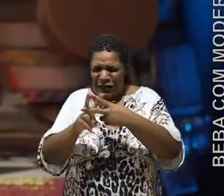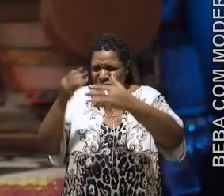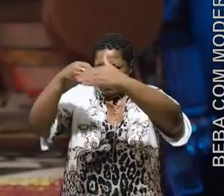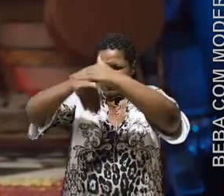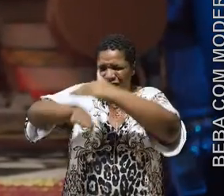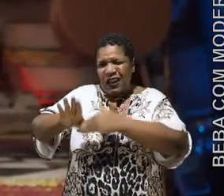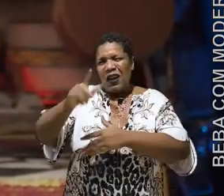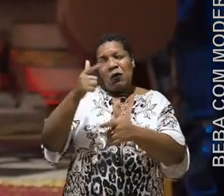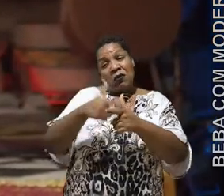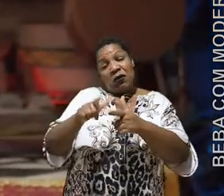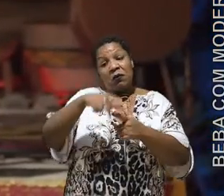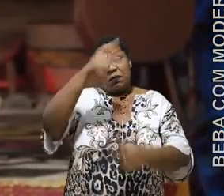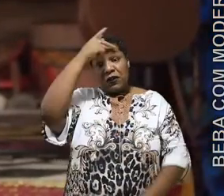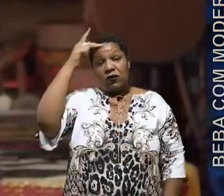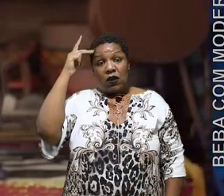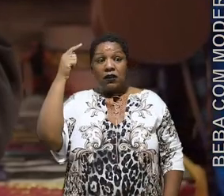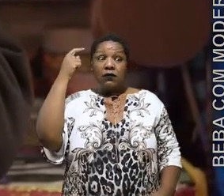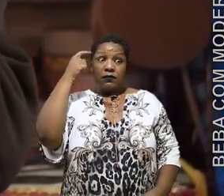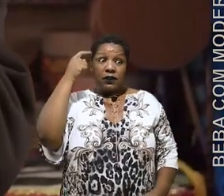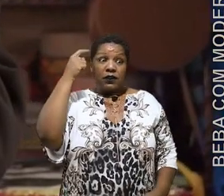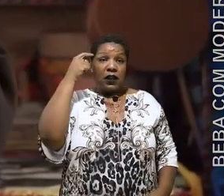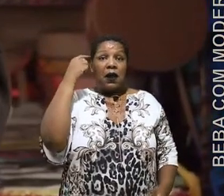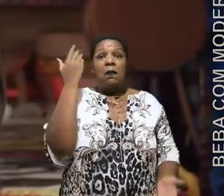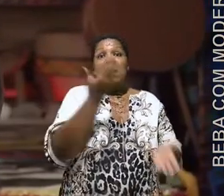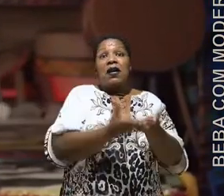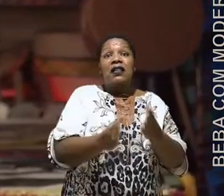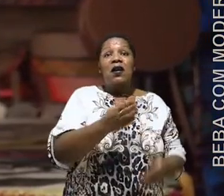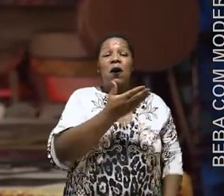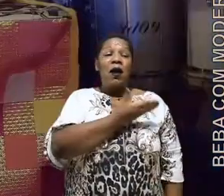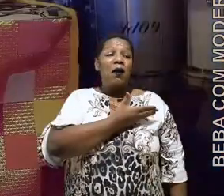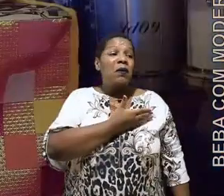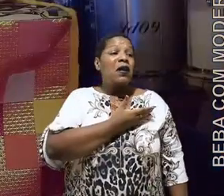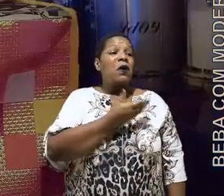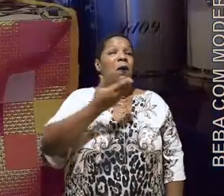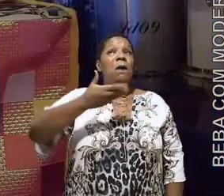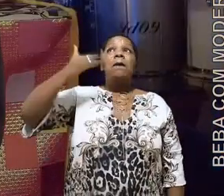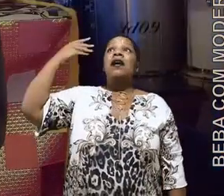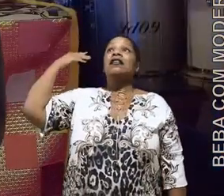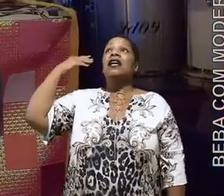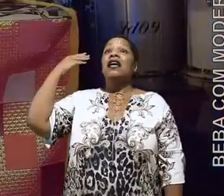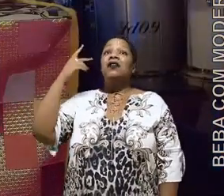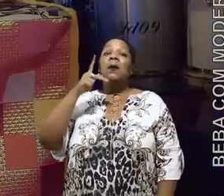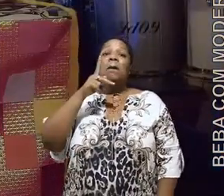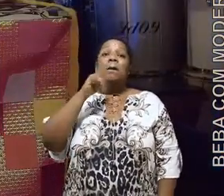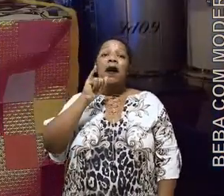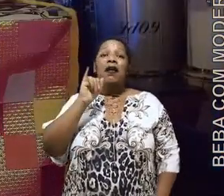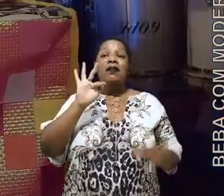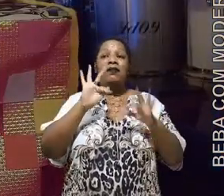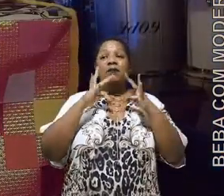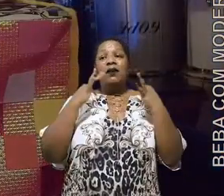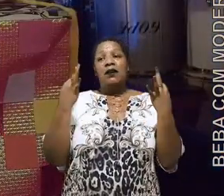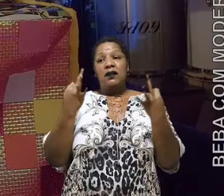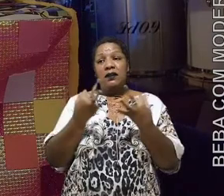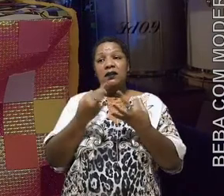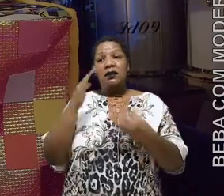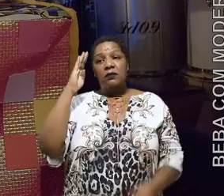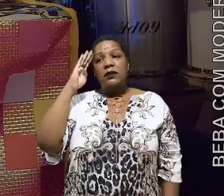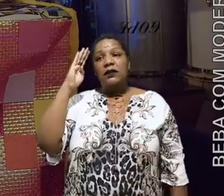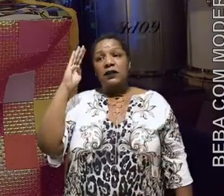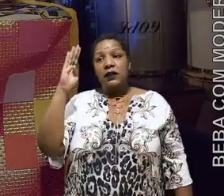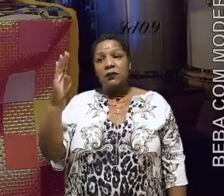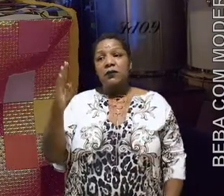presídio porões problemas pessoais psicológicos perdeu parceiros Passado Presente pais